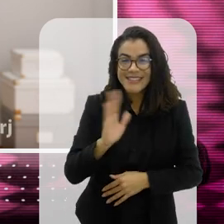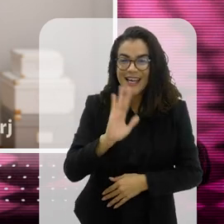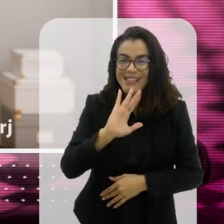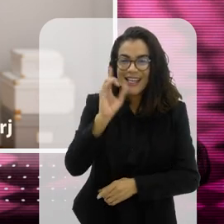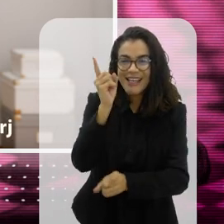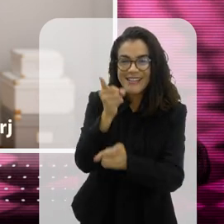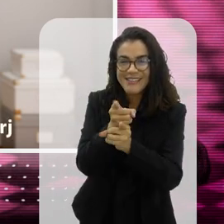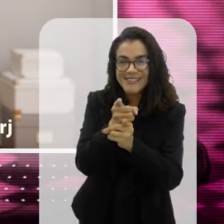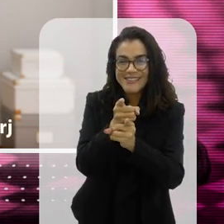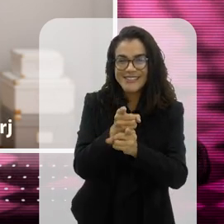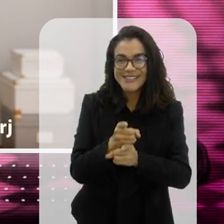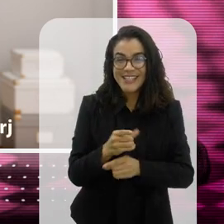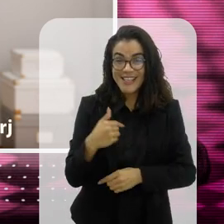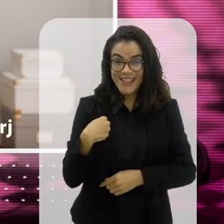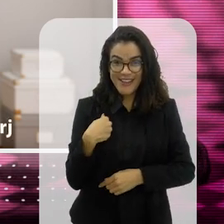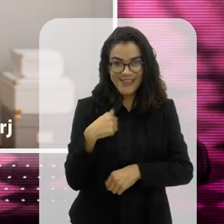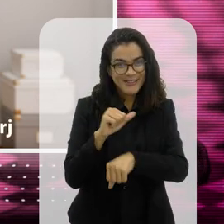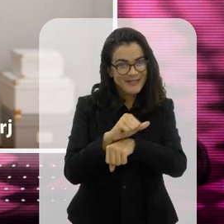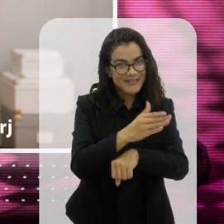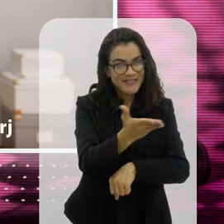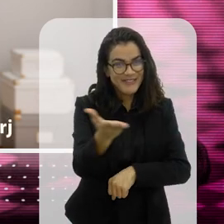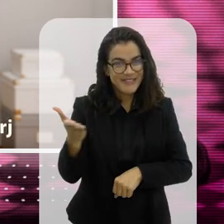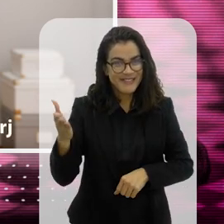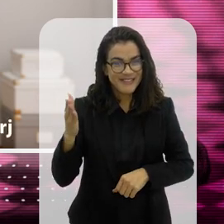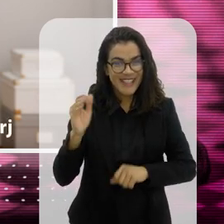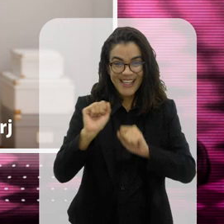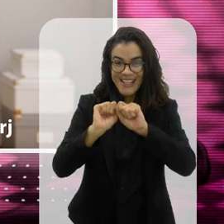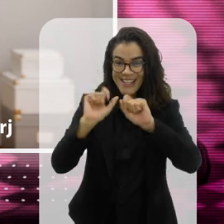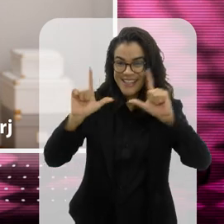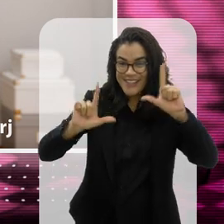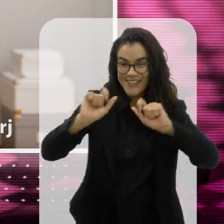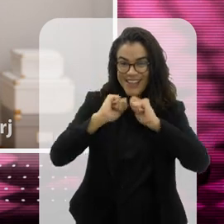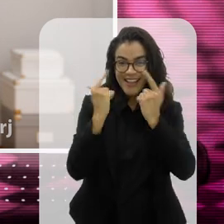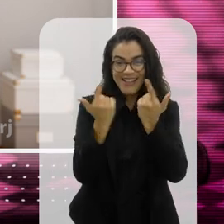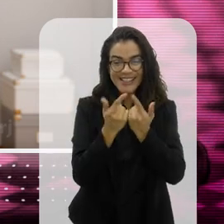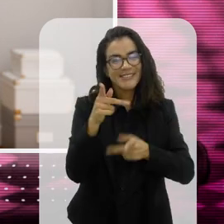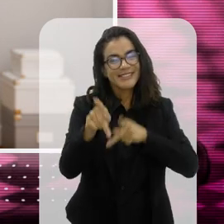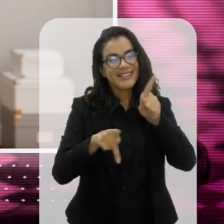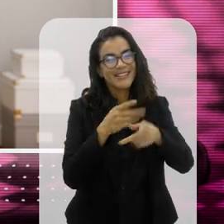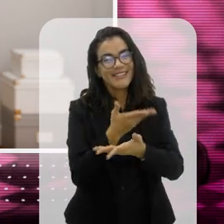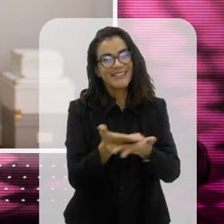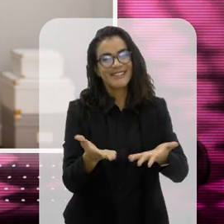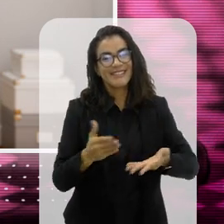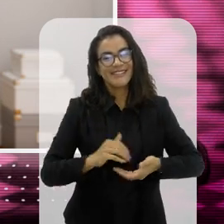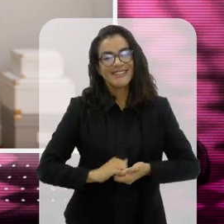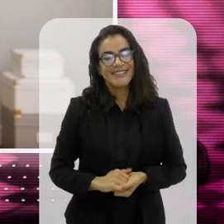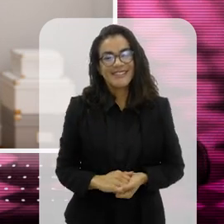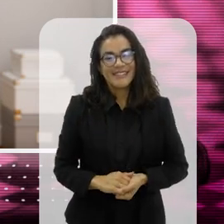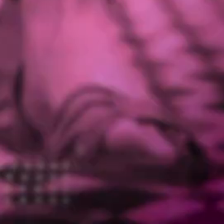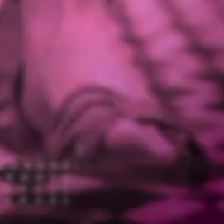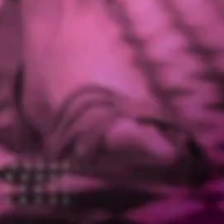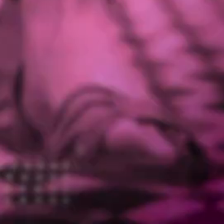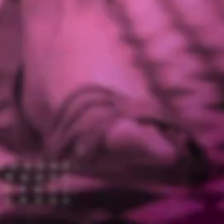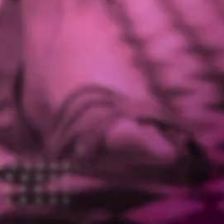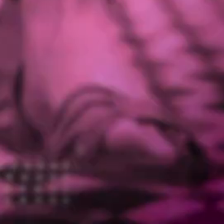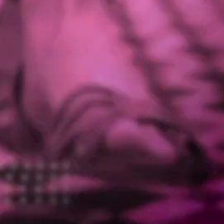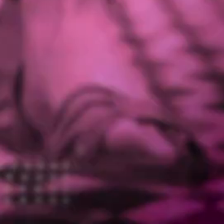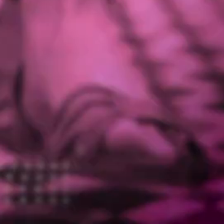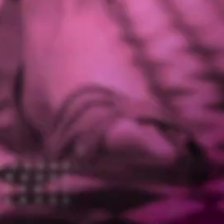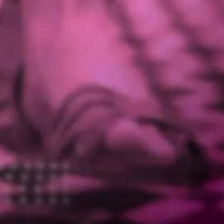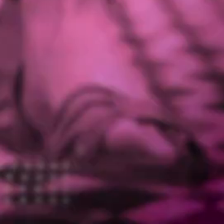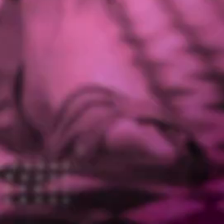de nossas redes sociais. Até o próximo Toda Mulher. Eu espero você. TV Alerj, o canal do povo. Música.